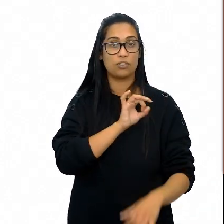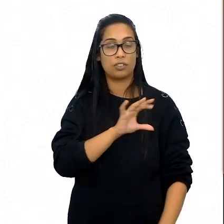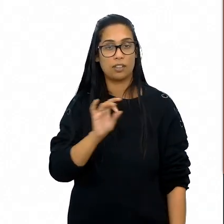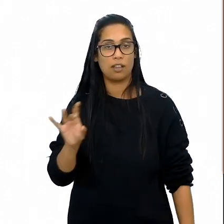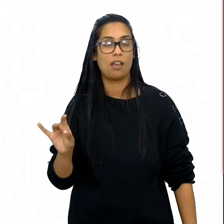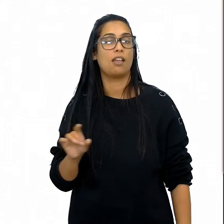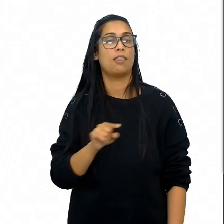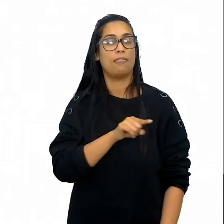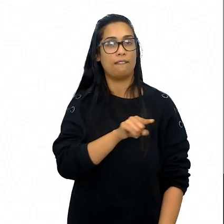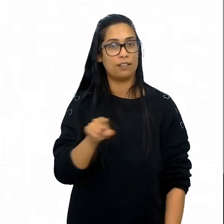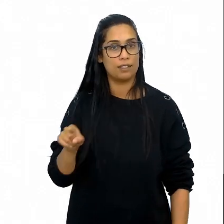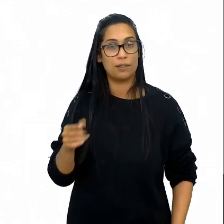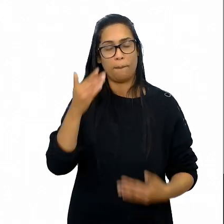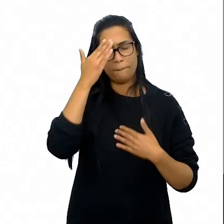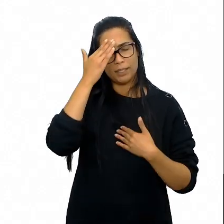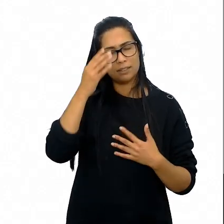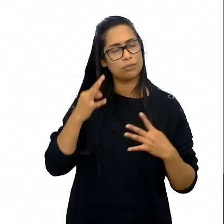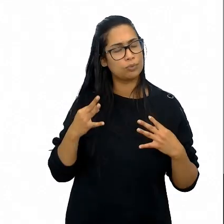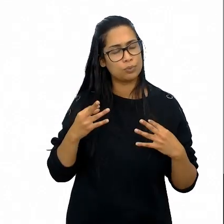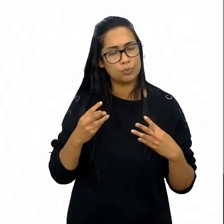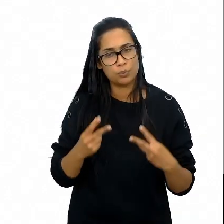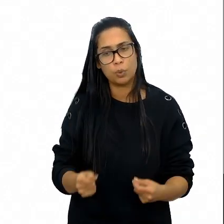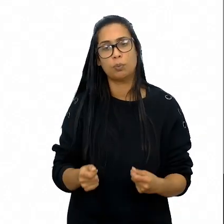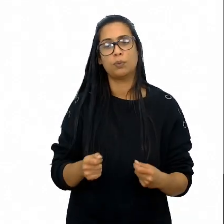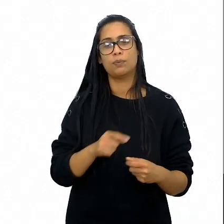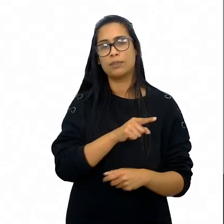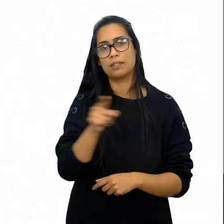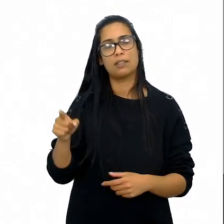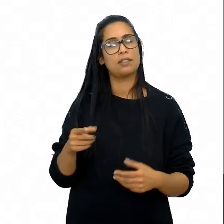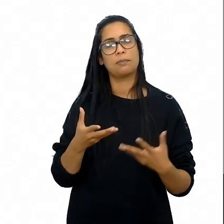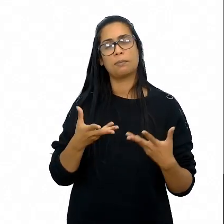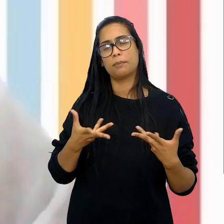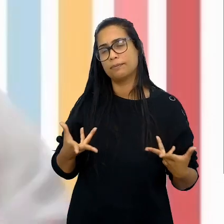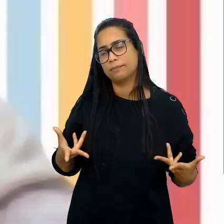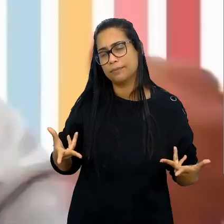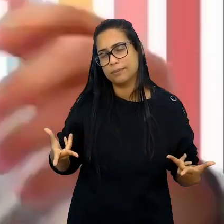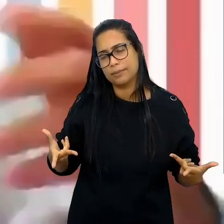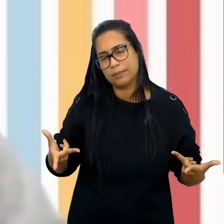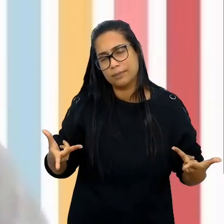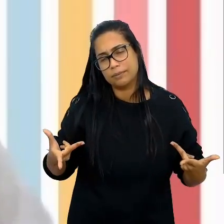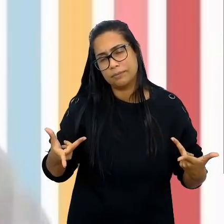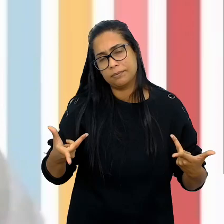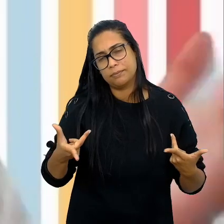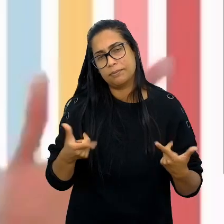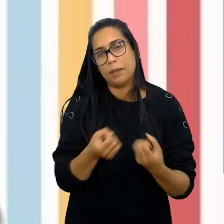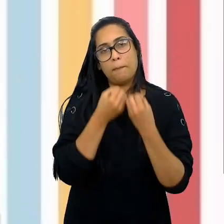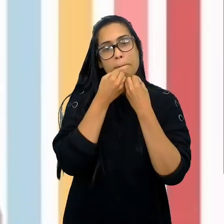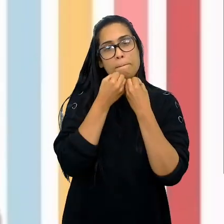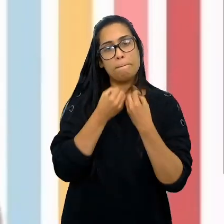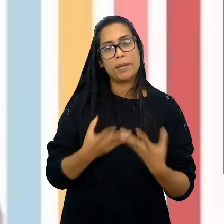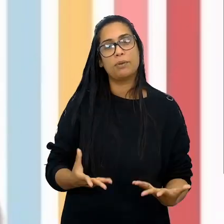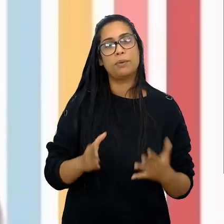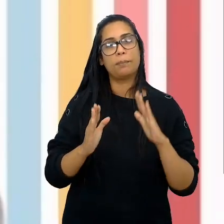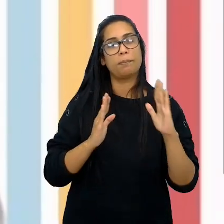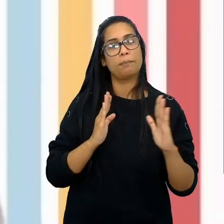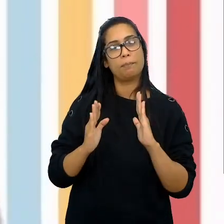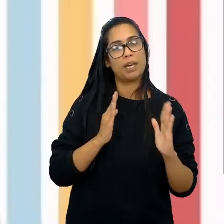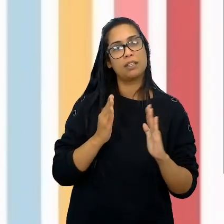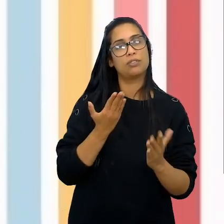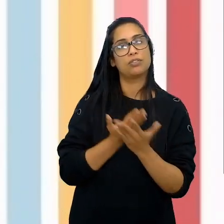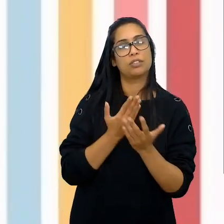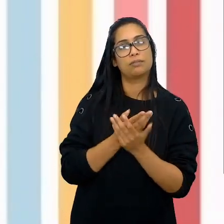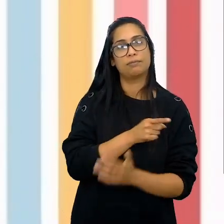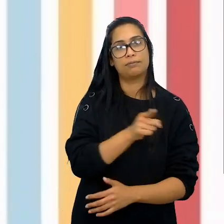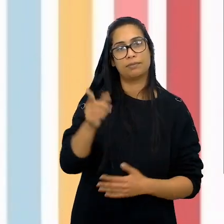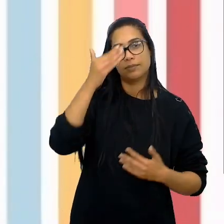vocês obrigado por tudo mais uma vez é sempre muito muito muito bom tá aqui com vocês né